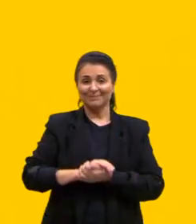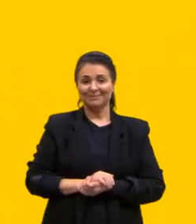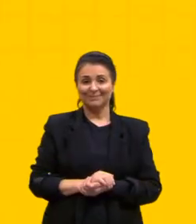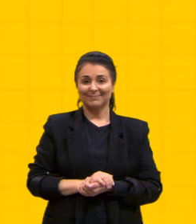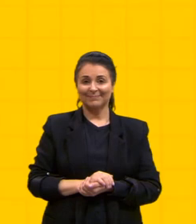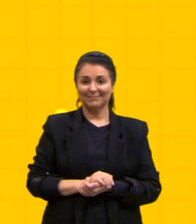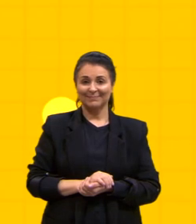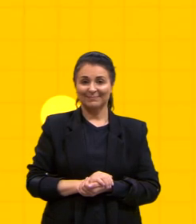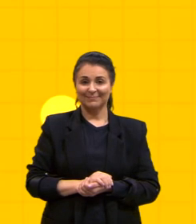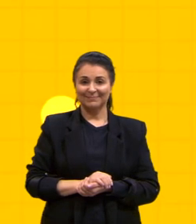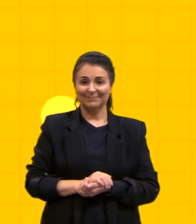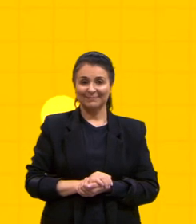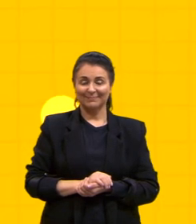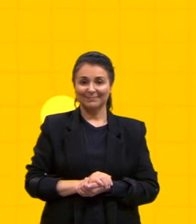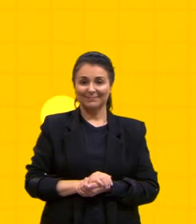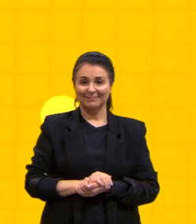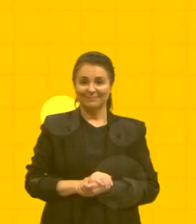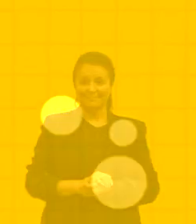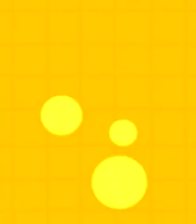Tchau.